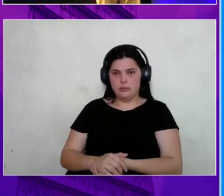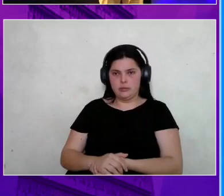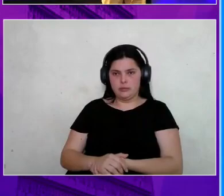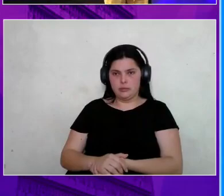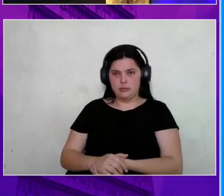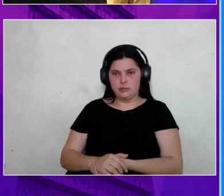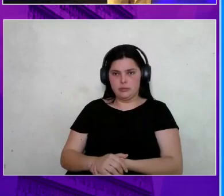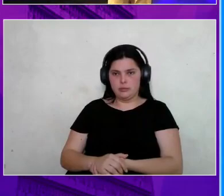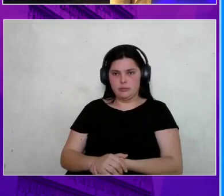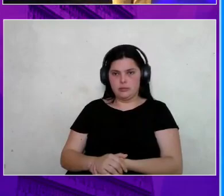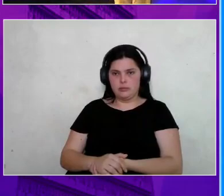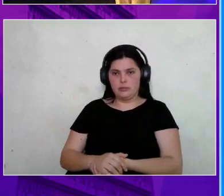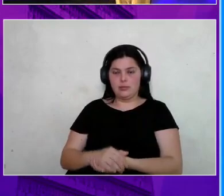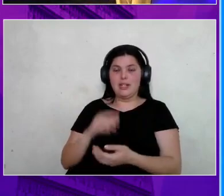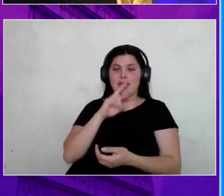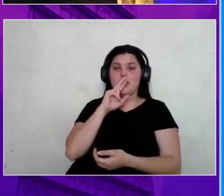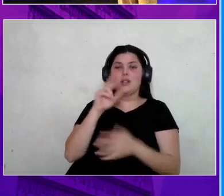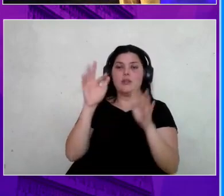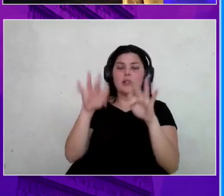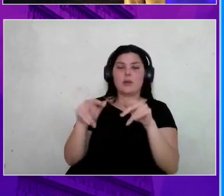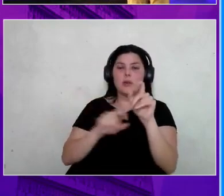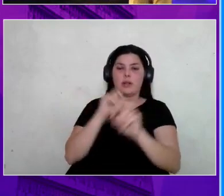E daí o resultado final, né, galera?